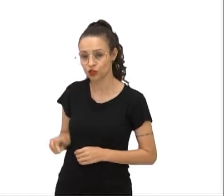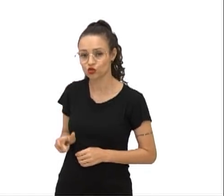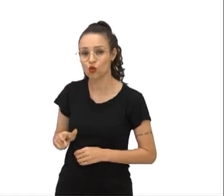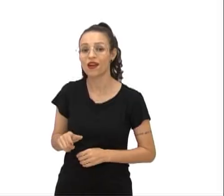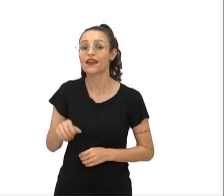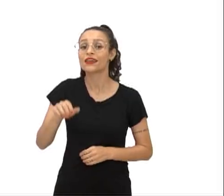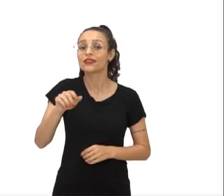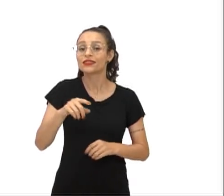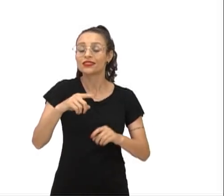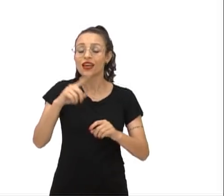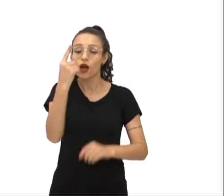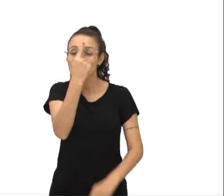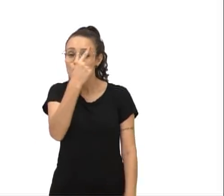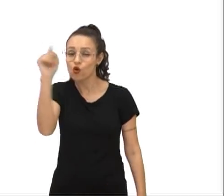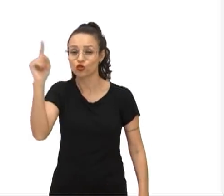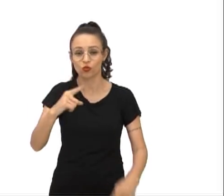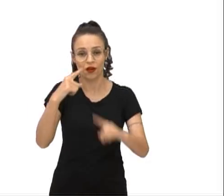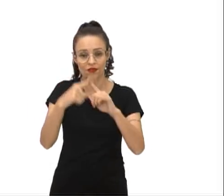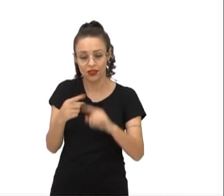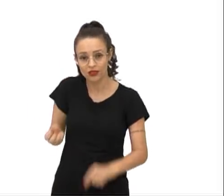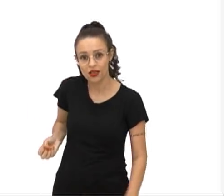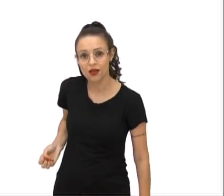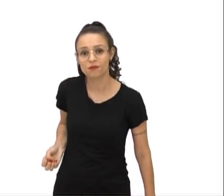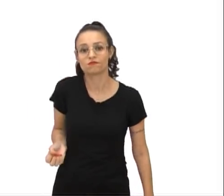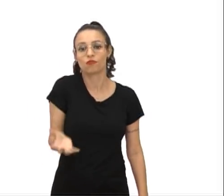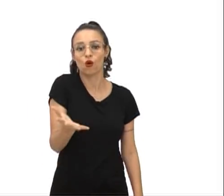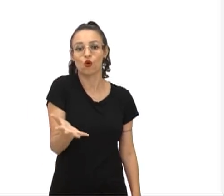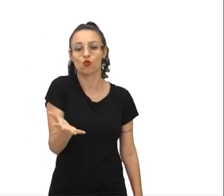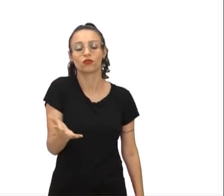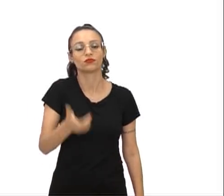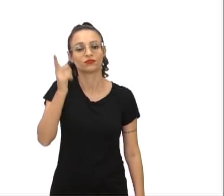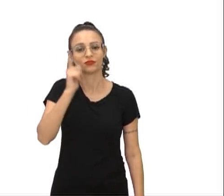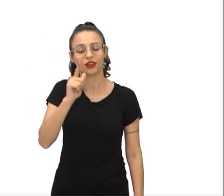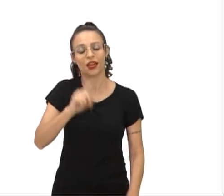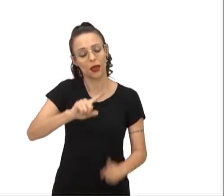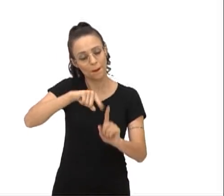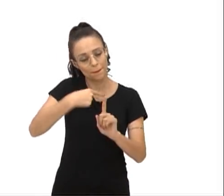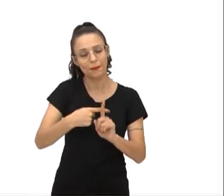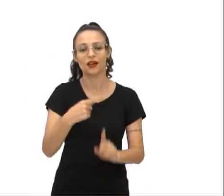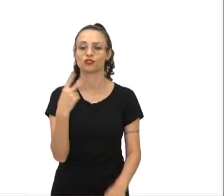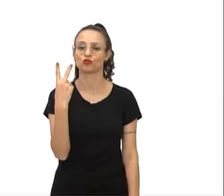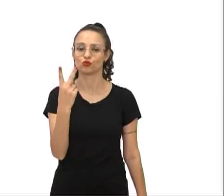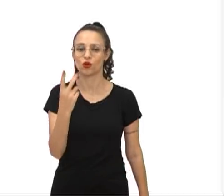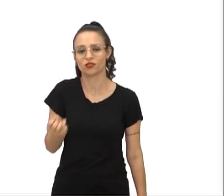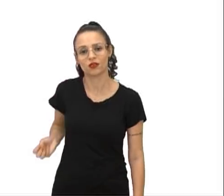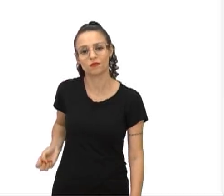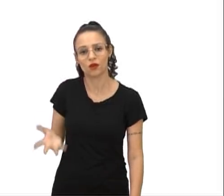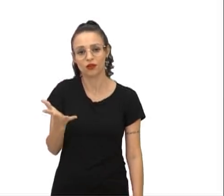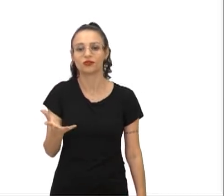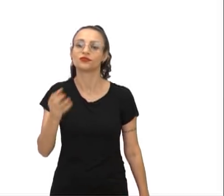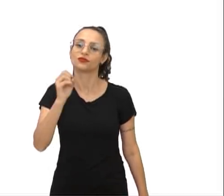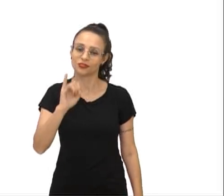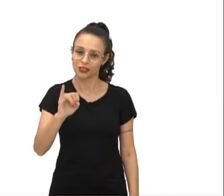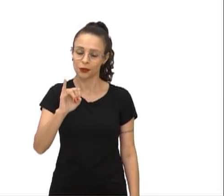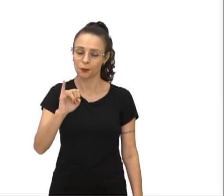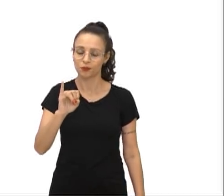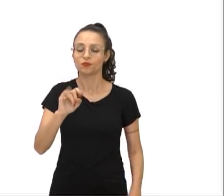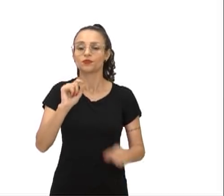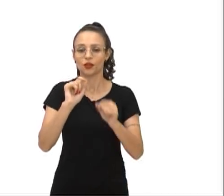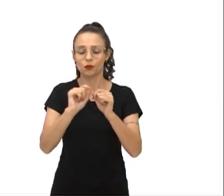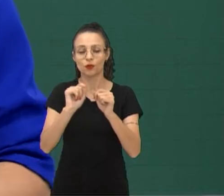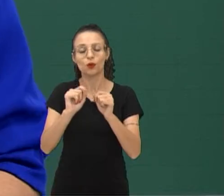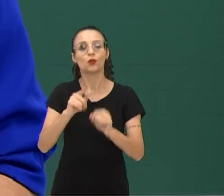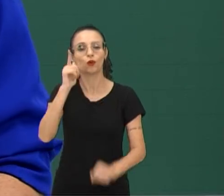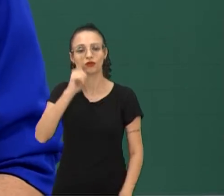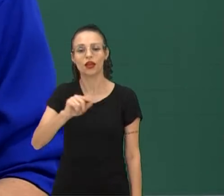10ª rodada, que é o último frame do jogo, ele ganha 2 bolas extras. Se fizer um spare, ele ganha 1 bola